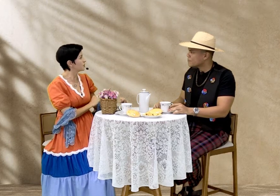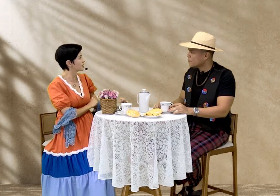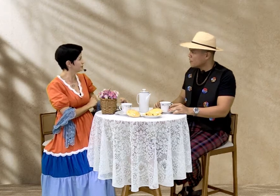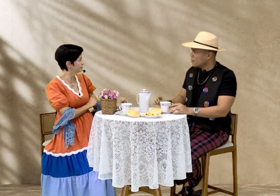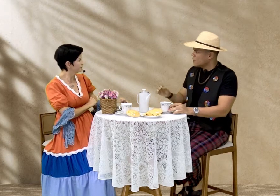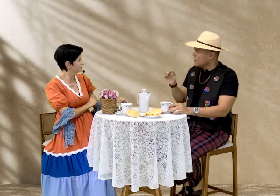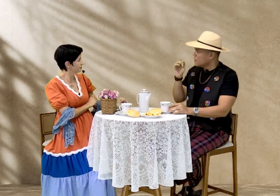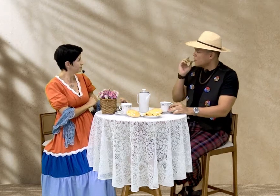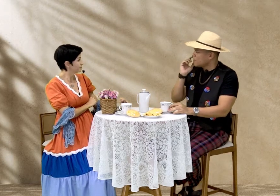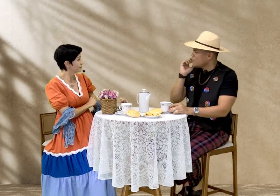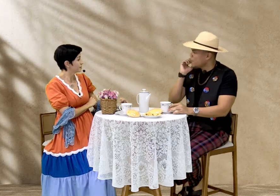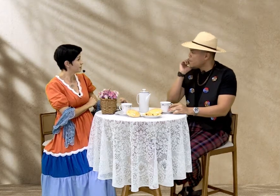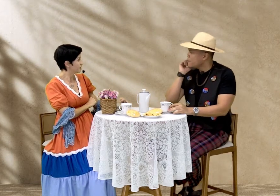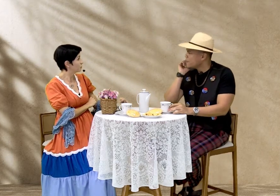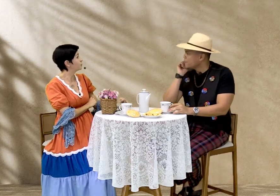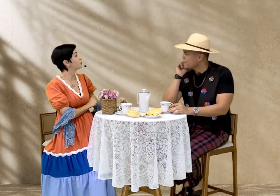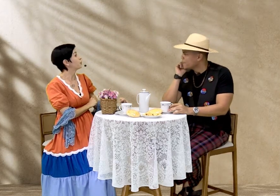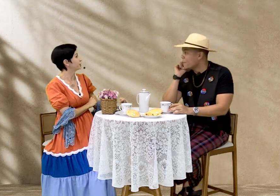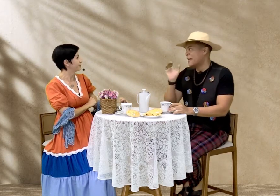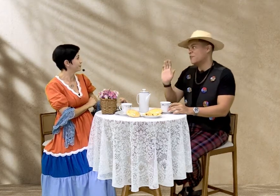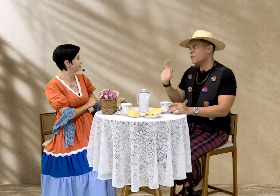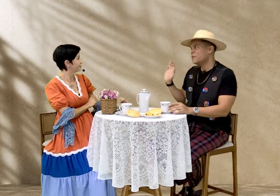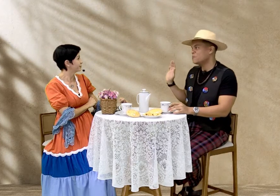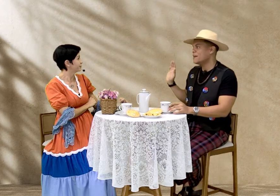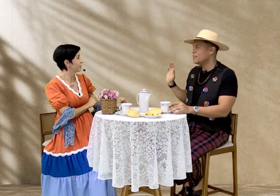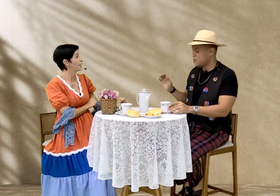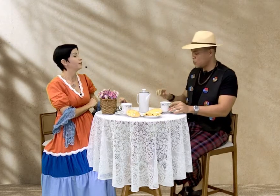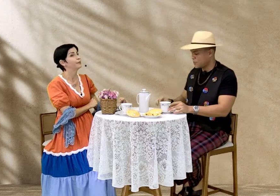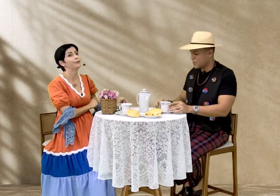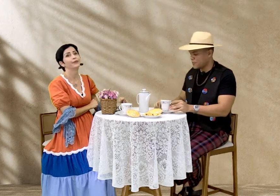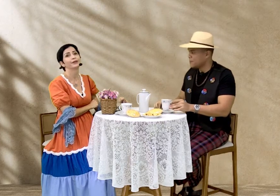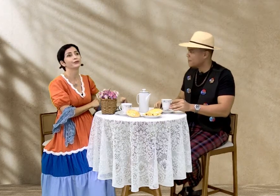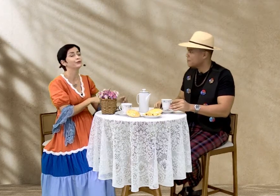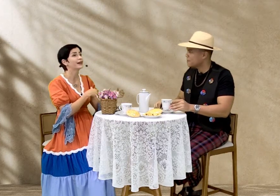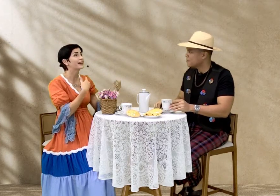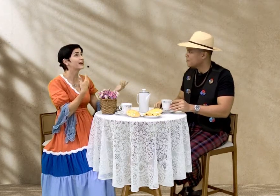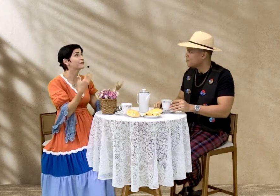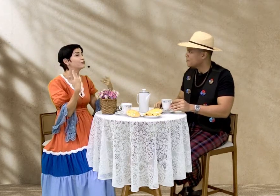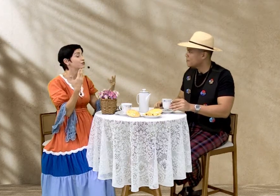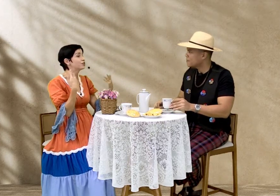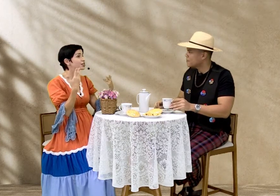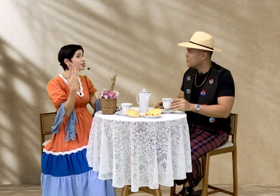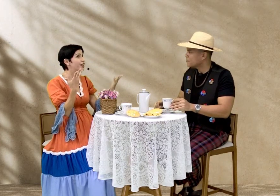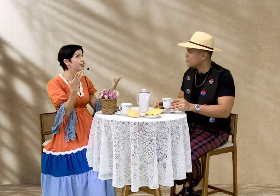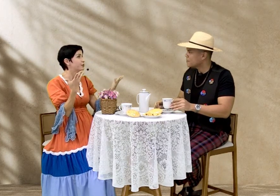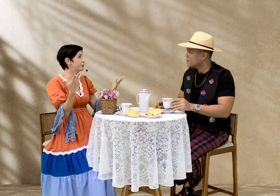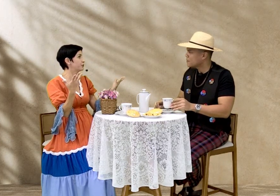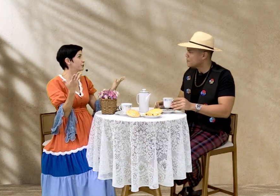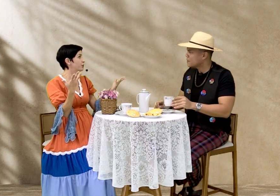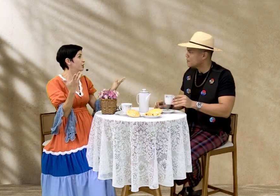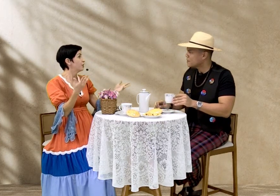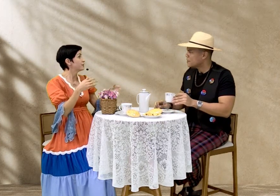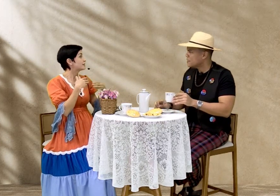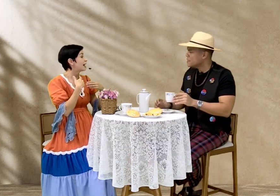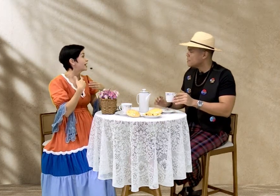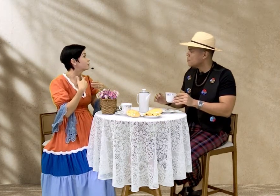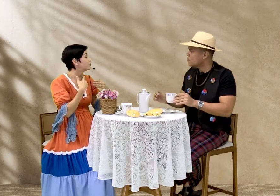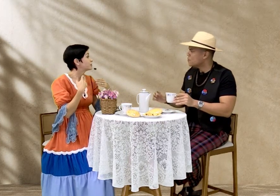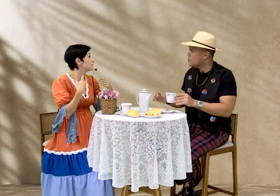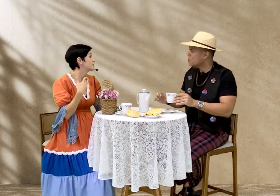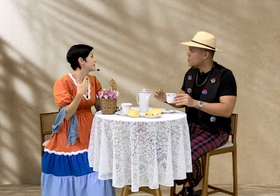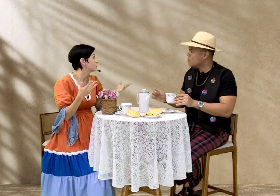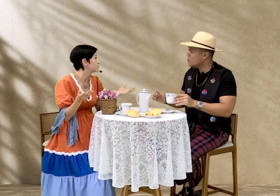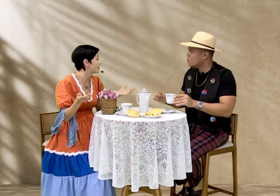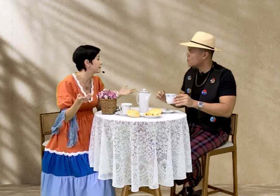matado a esposa. E foi mesmo. Foi. Mas ela não saiu espalhando essa história, não, Pois né? não é que ela foi triqueira, meu filho. Saiu,